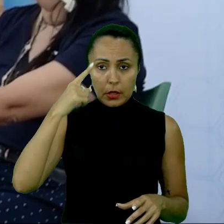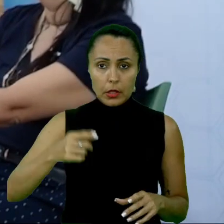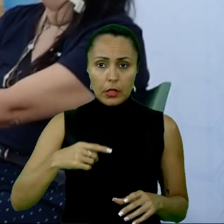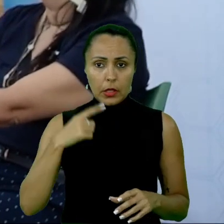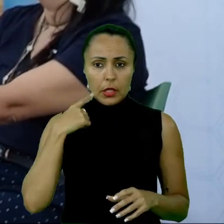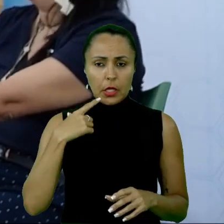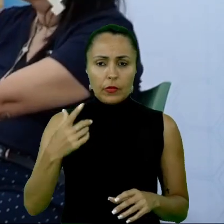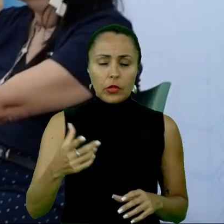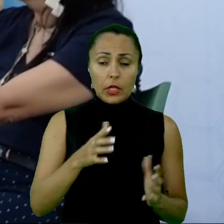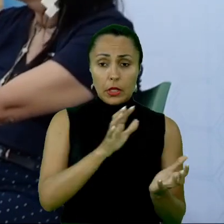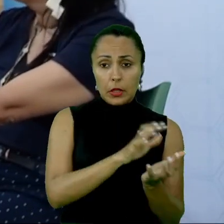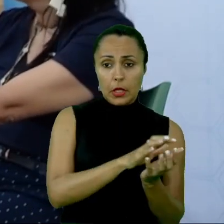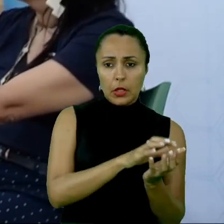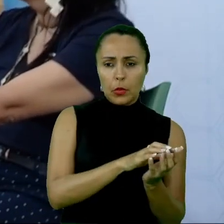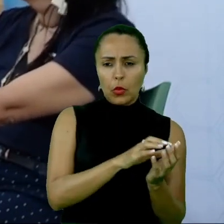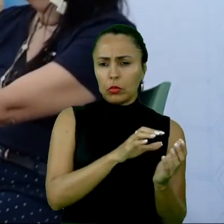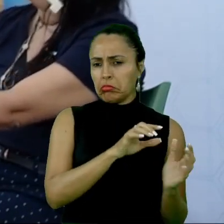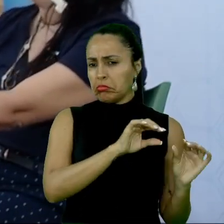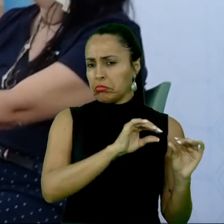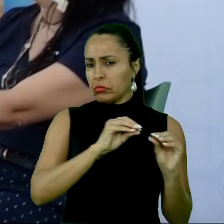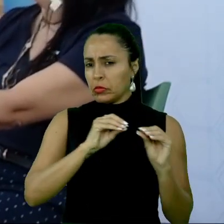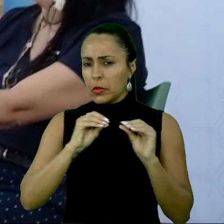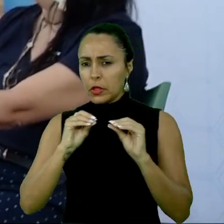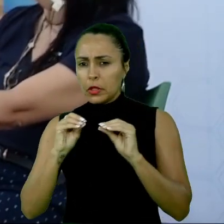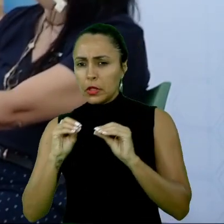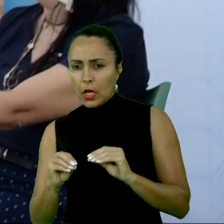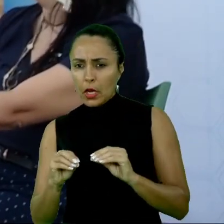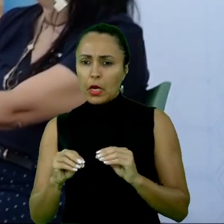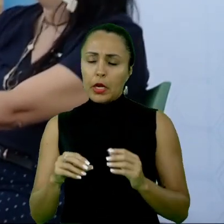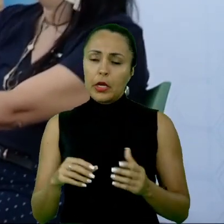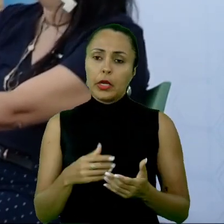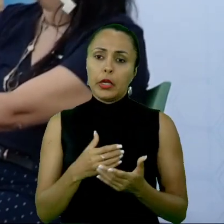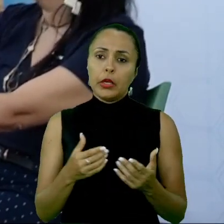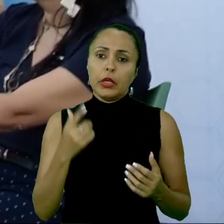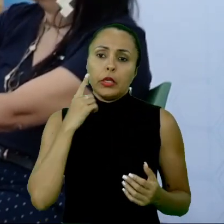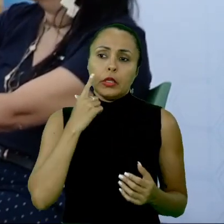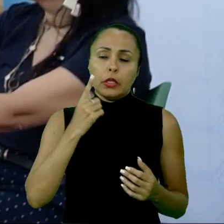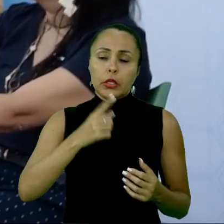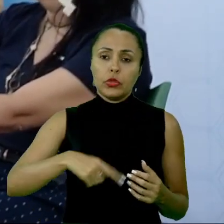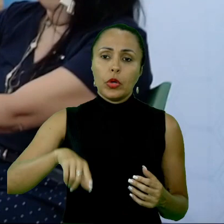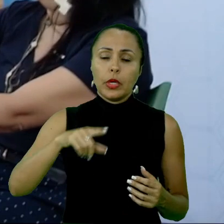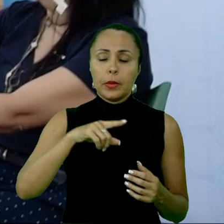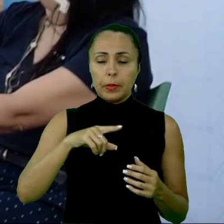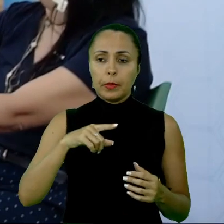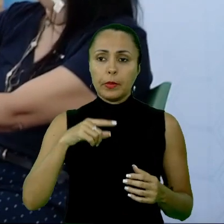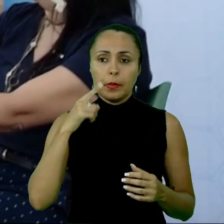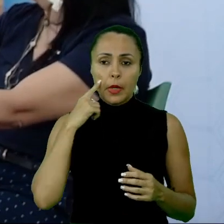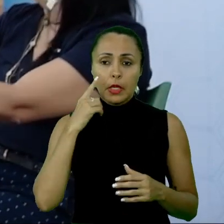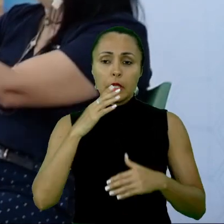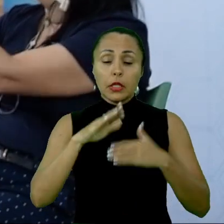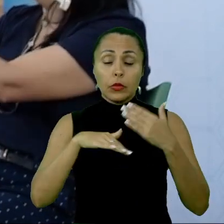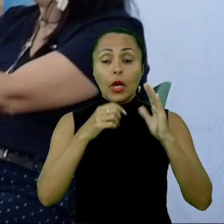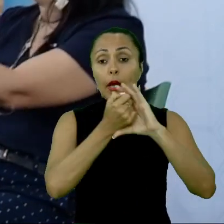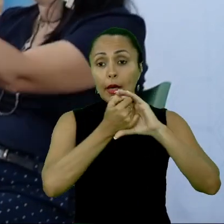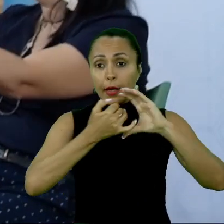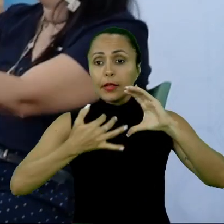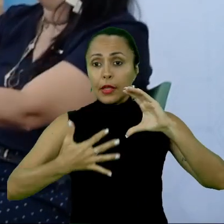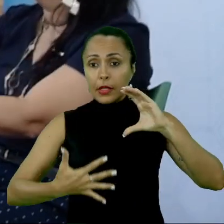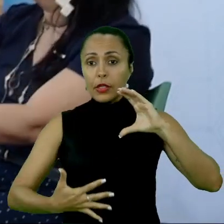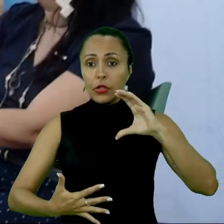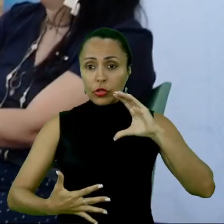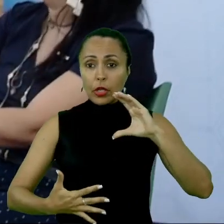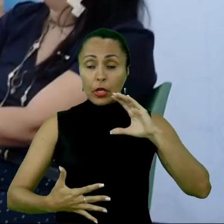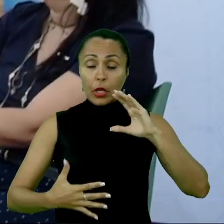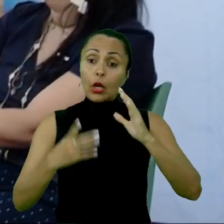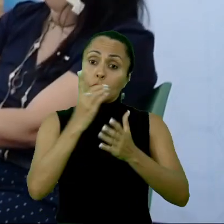Recife, né? Sai de Pernambuco, de alguma forma, isso passa a ser uma característica do